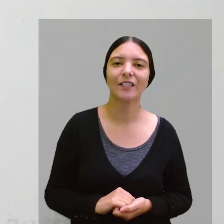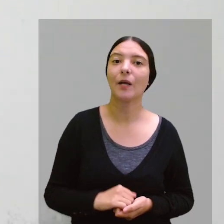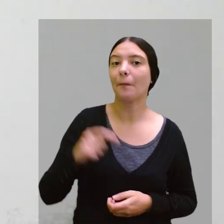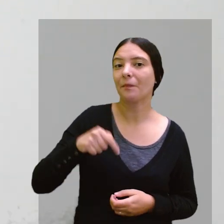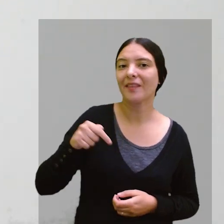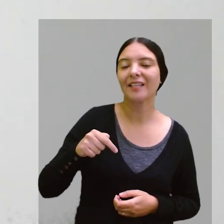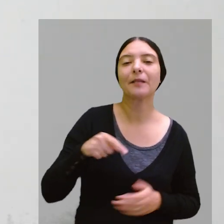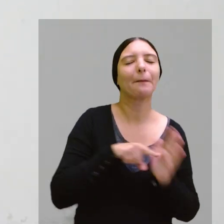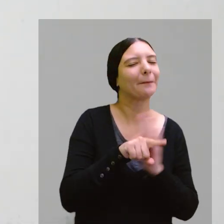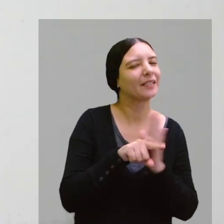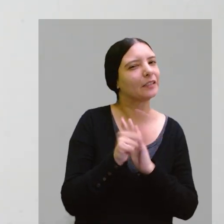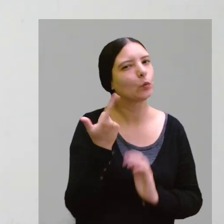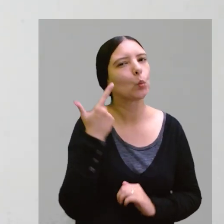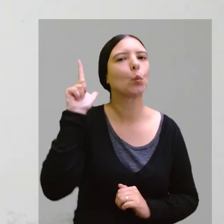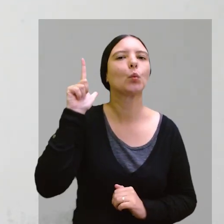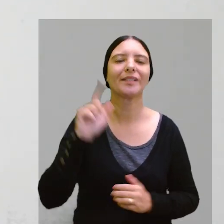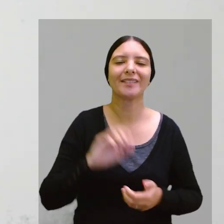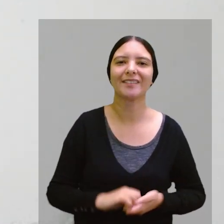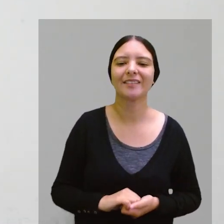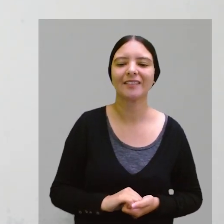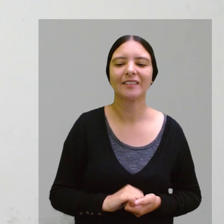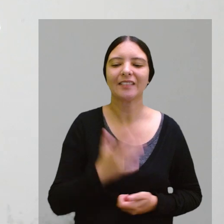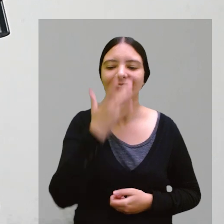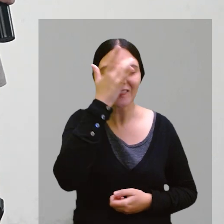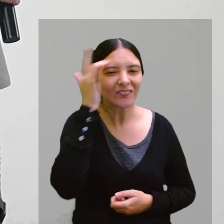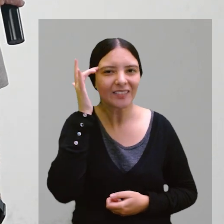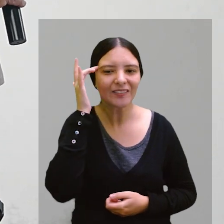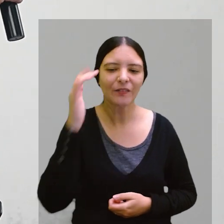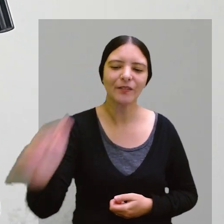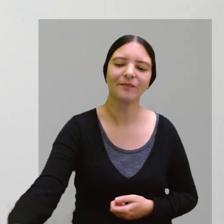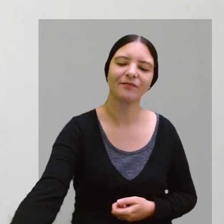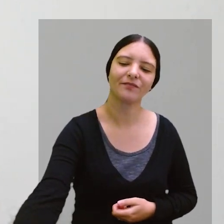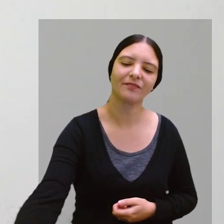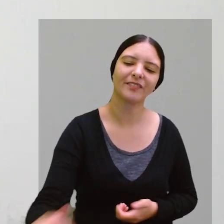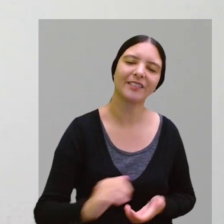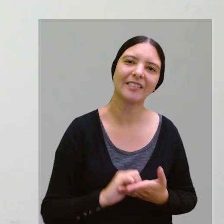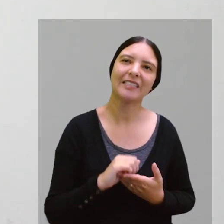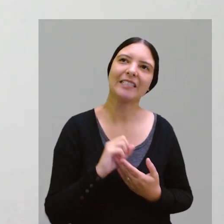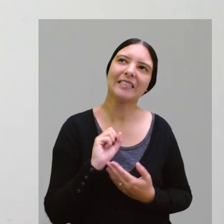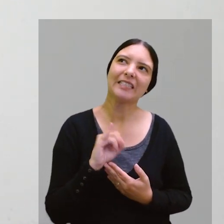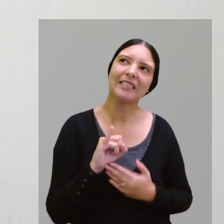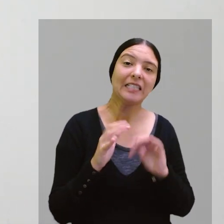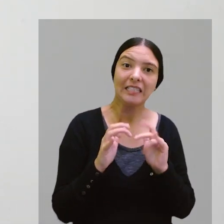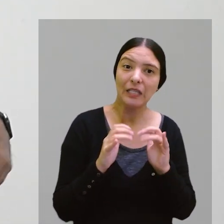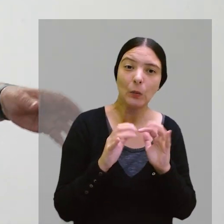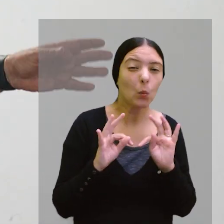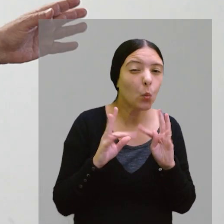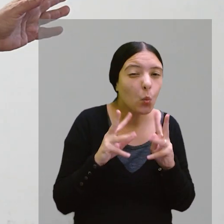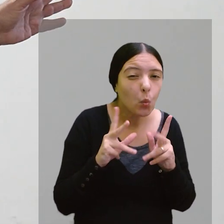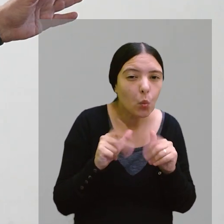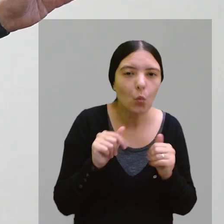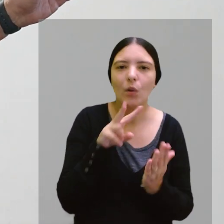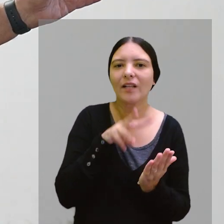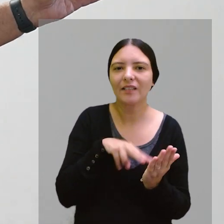Aqui é uma outra pesquisa que como o cérebro inteiro se envolve com a